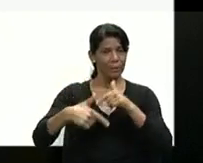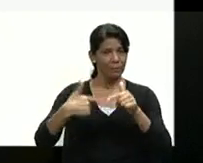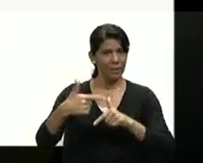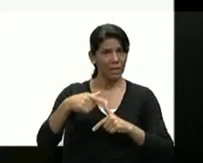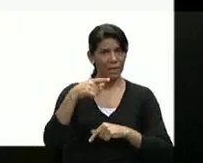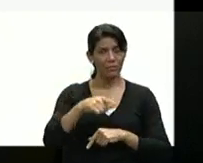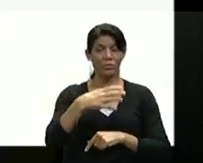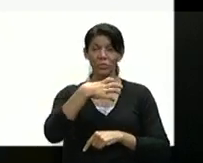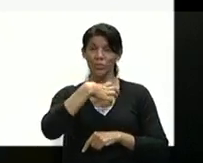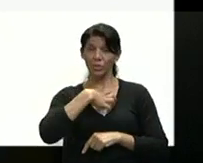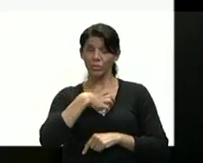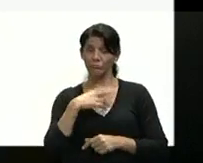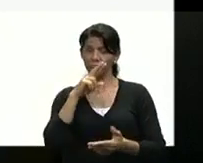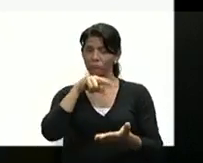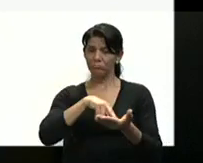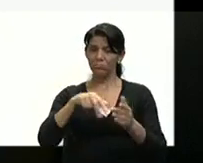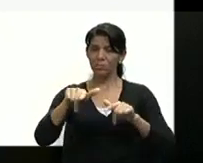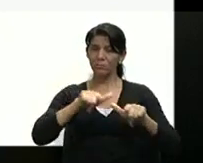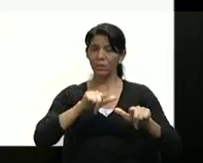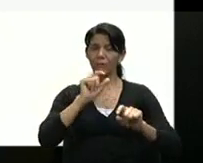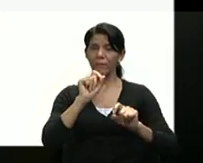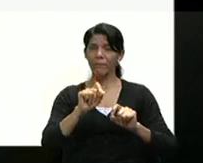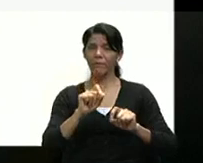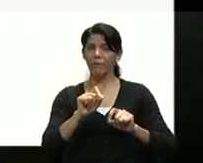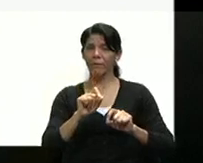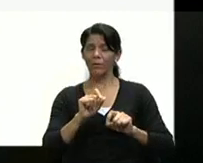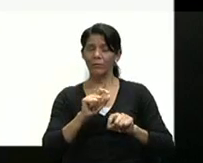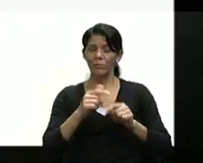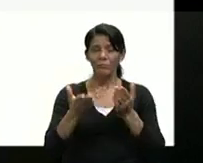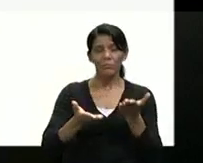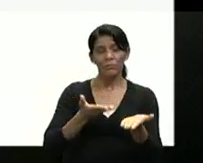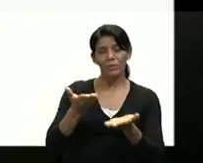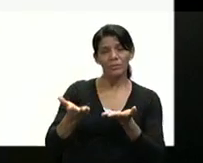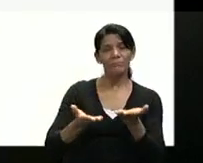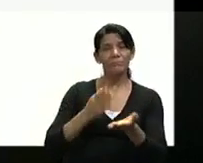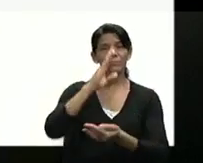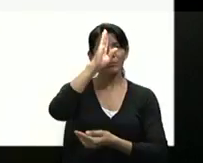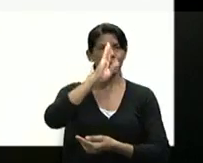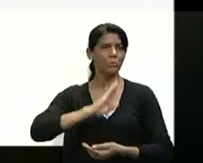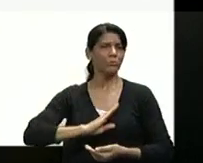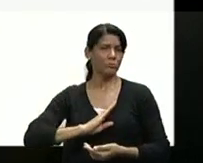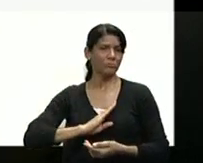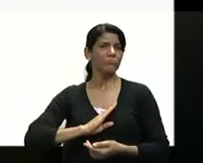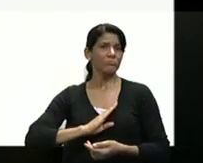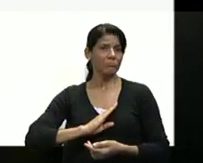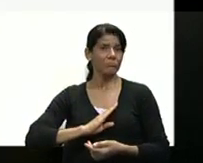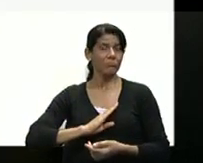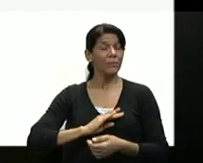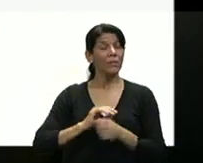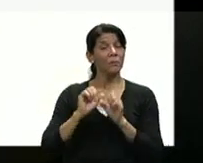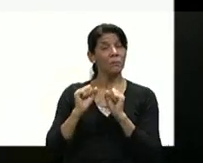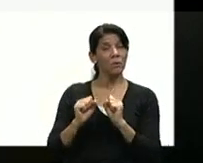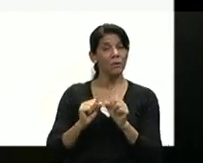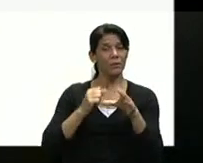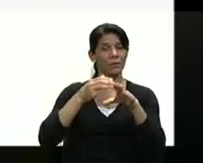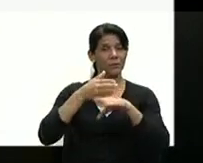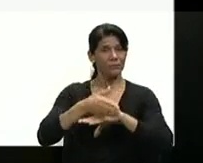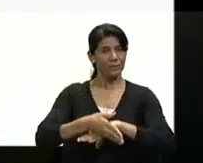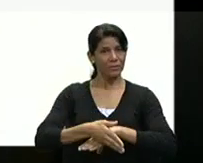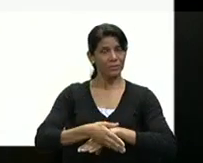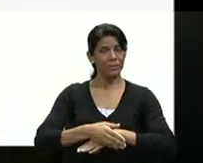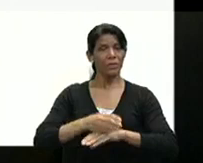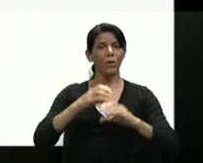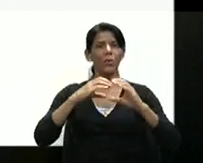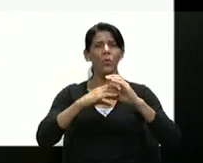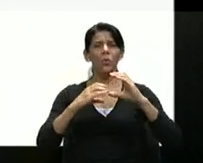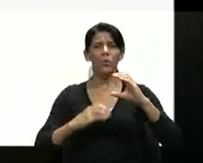sua forma de atuação será como servidor público. Isso pode se dar através de